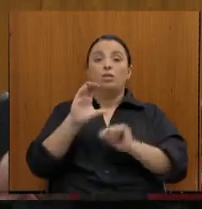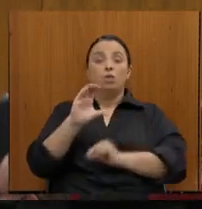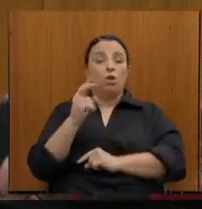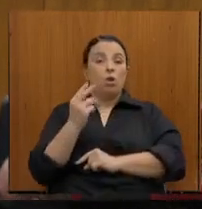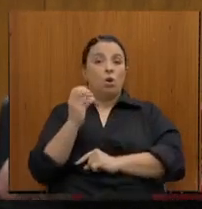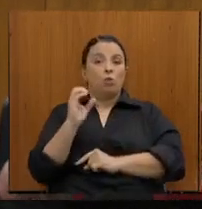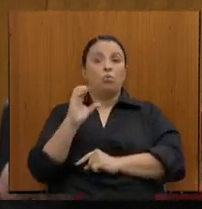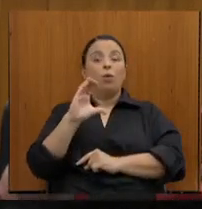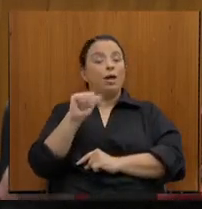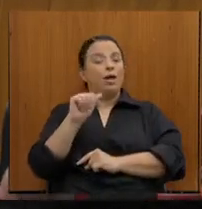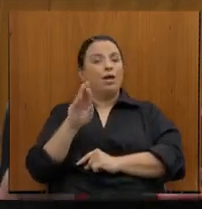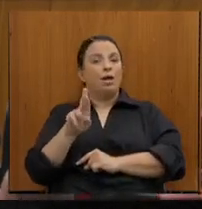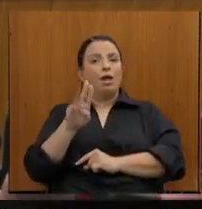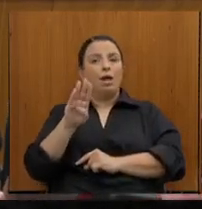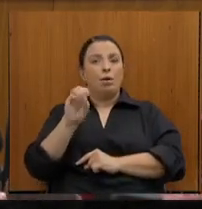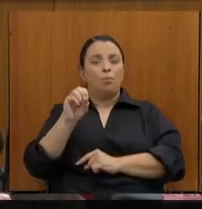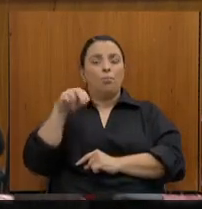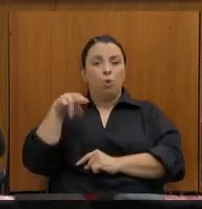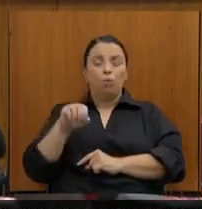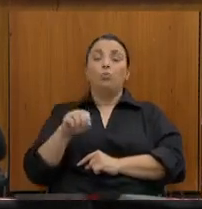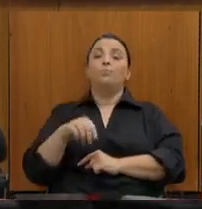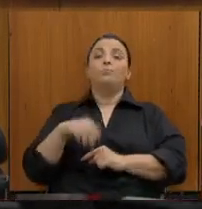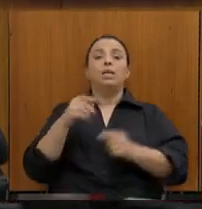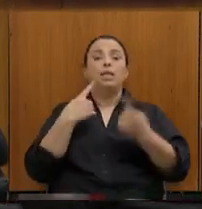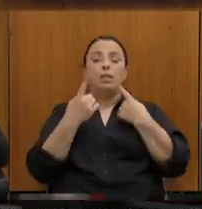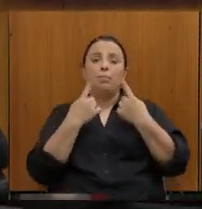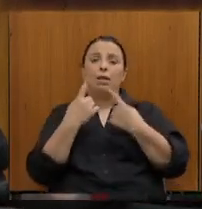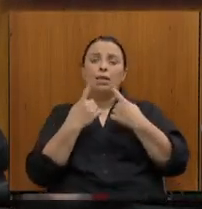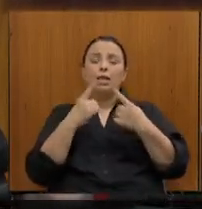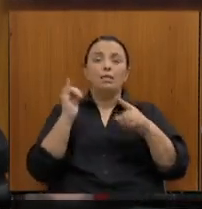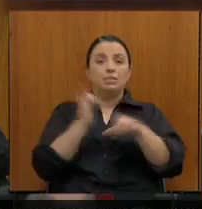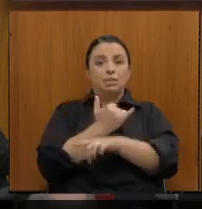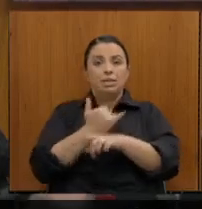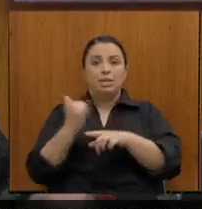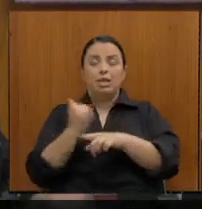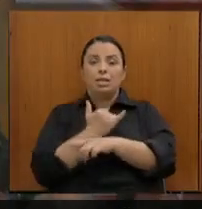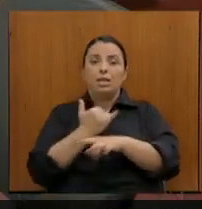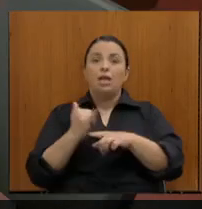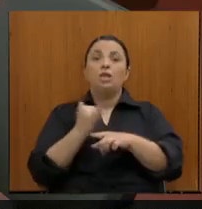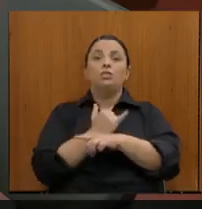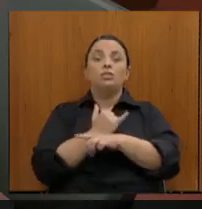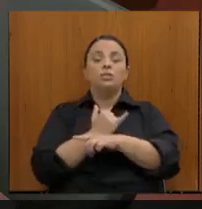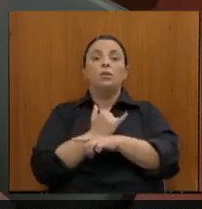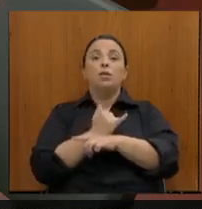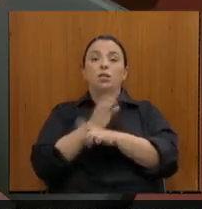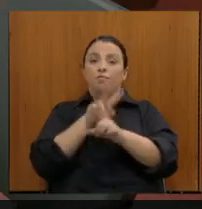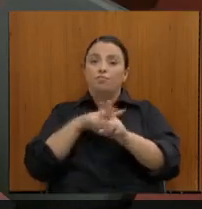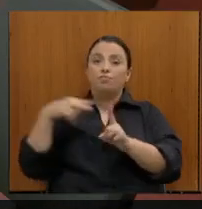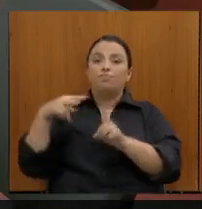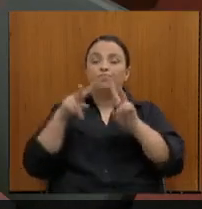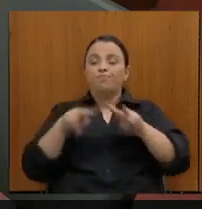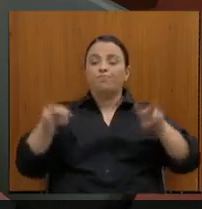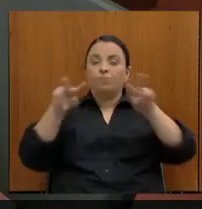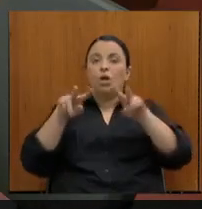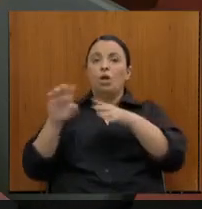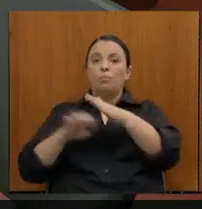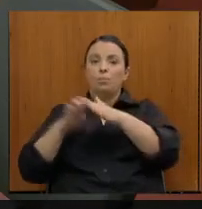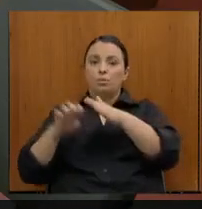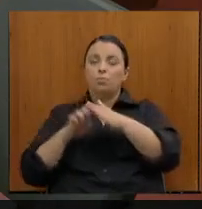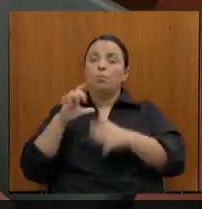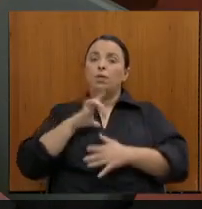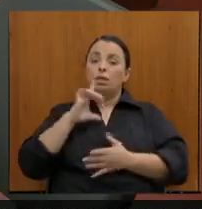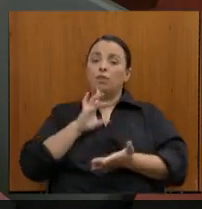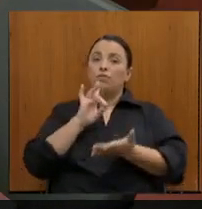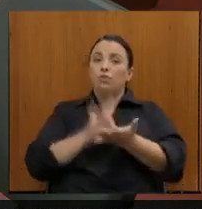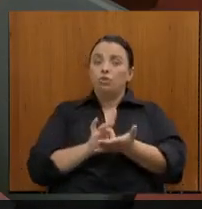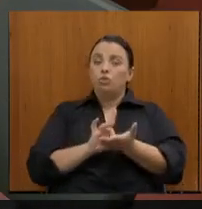e debater as diferentes estratégias e demandas do ponto de vista Empresarial para que se tem o efetivo o caminho